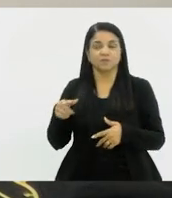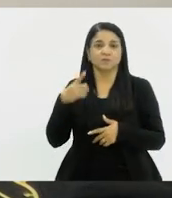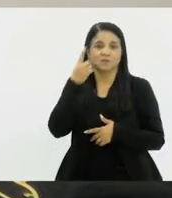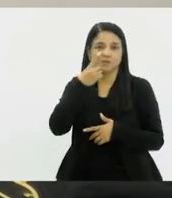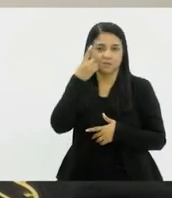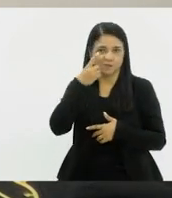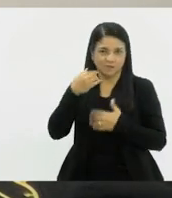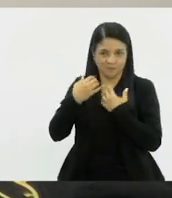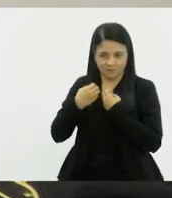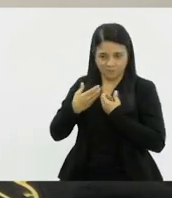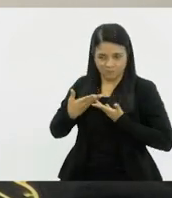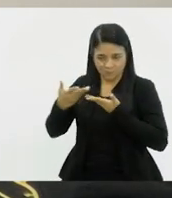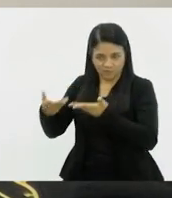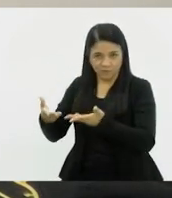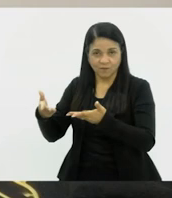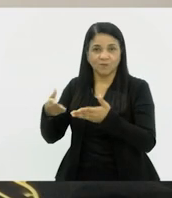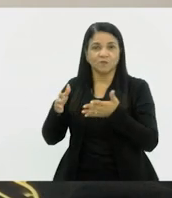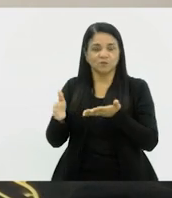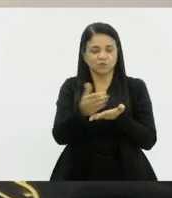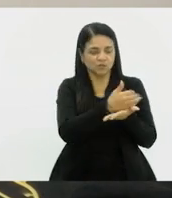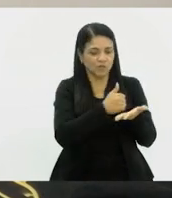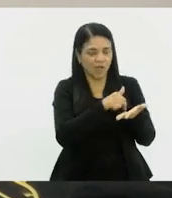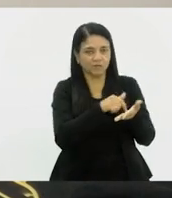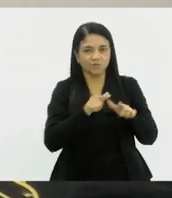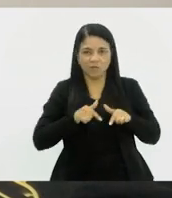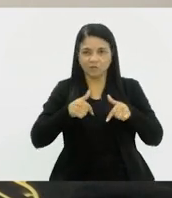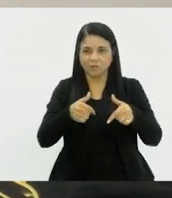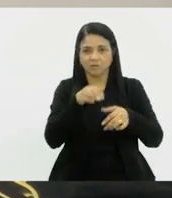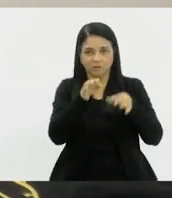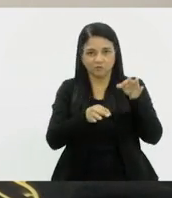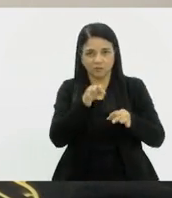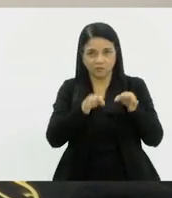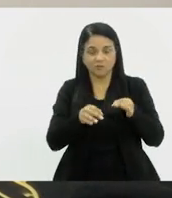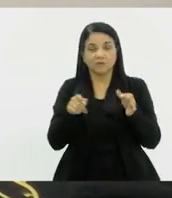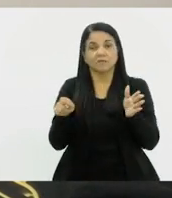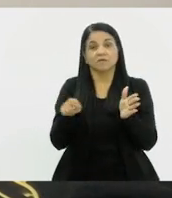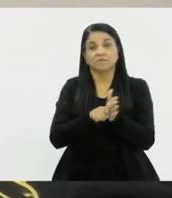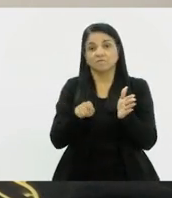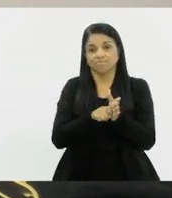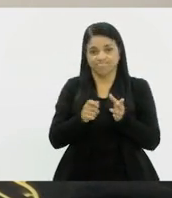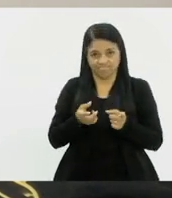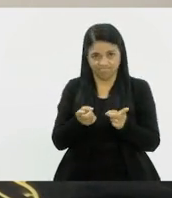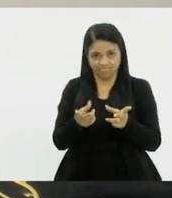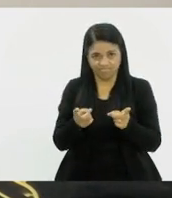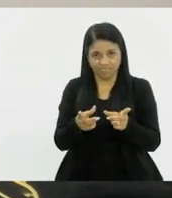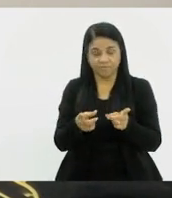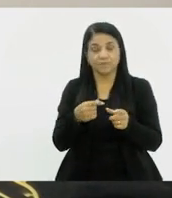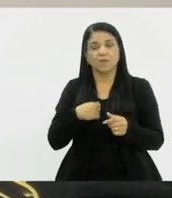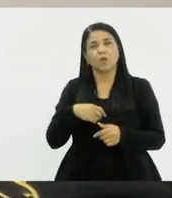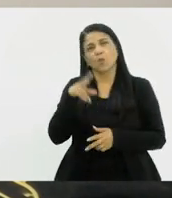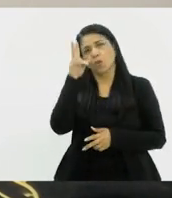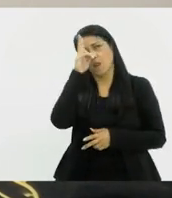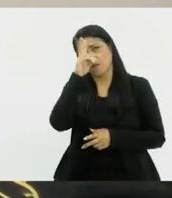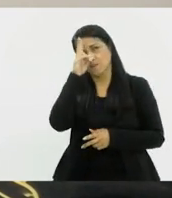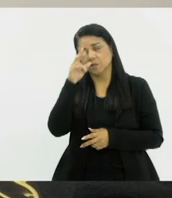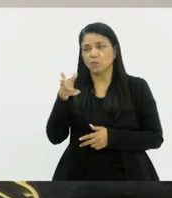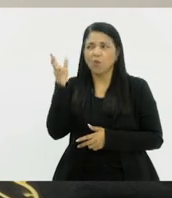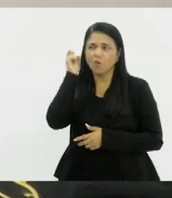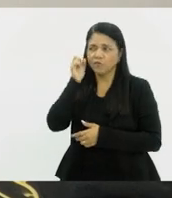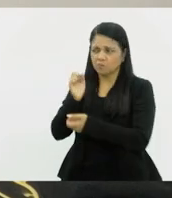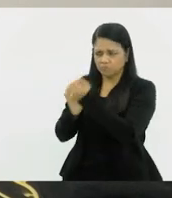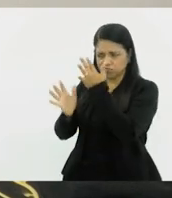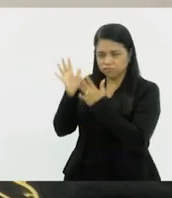dados sobre a atuação da Justiça nos casos de tráfico de drogas e e me lembrava que escutando as